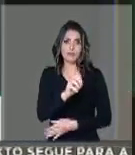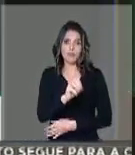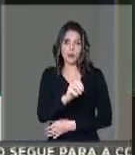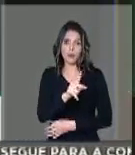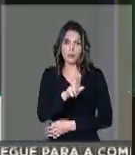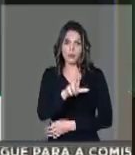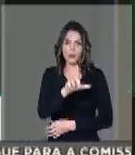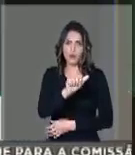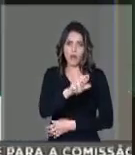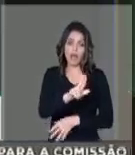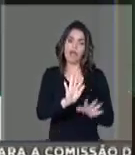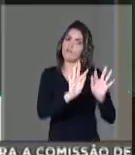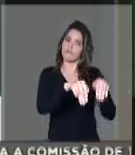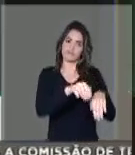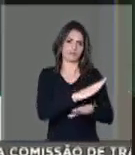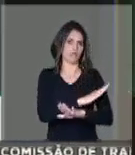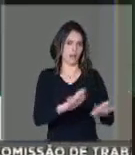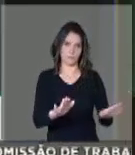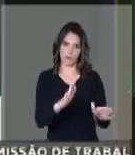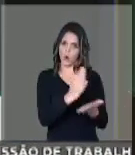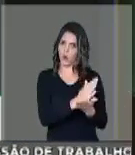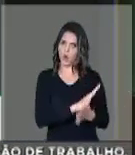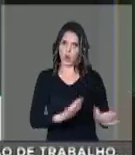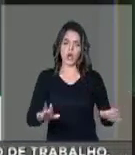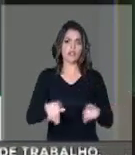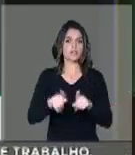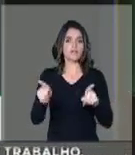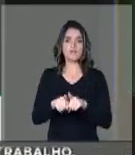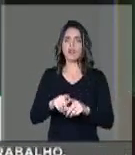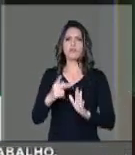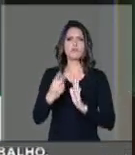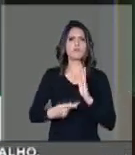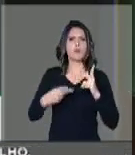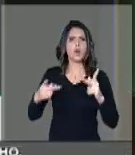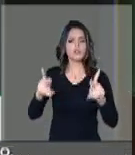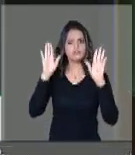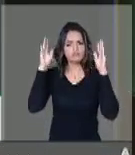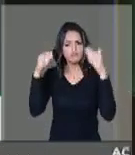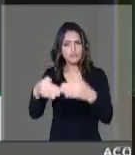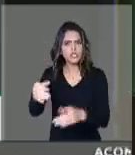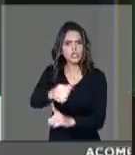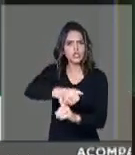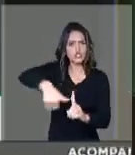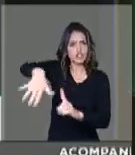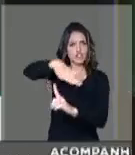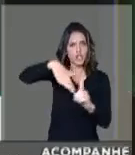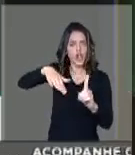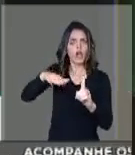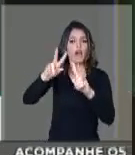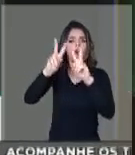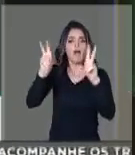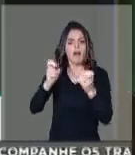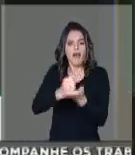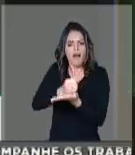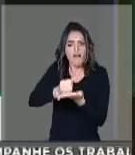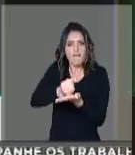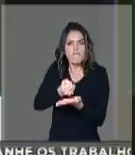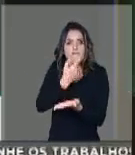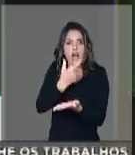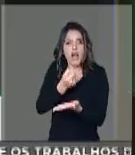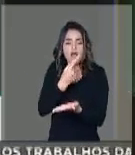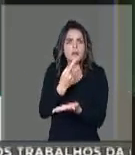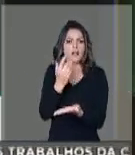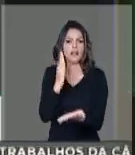Temer, e a destruição total de qualquer política social na área de fármacos. Tem muita